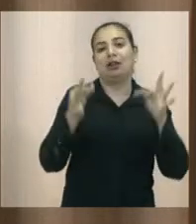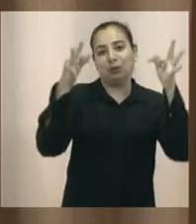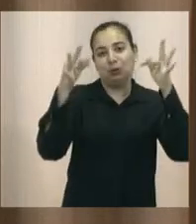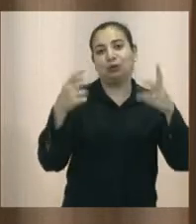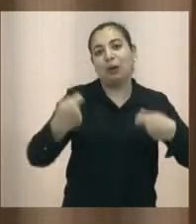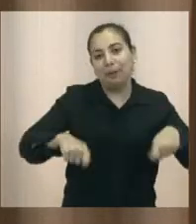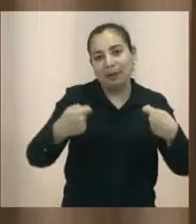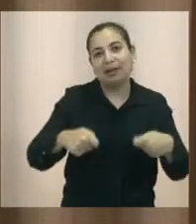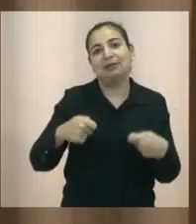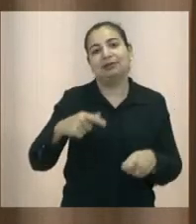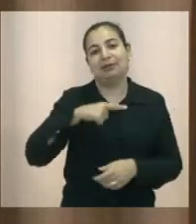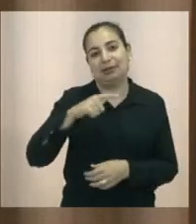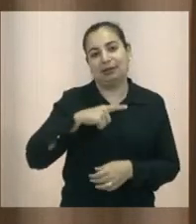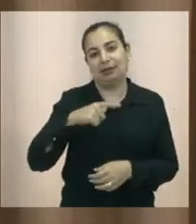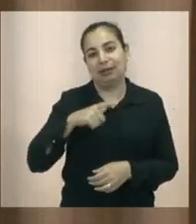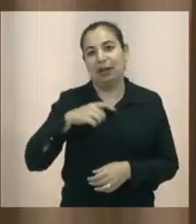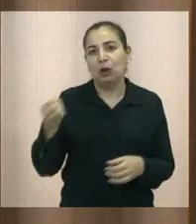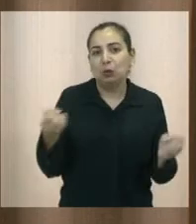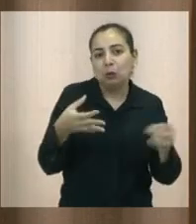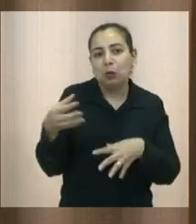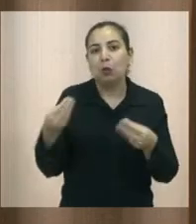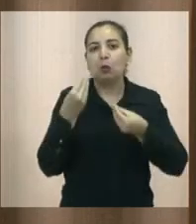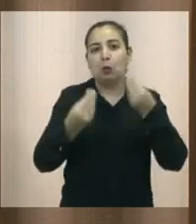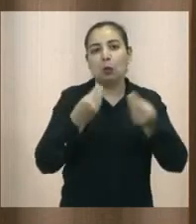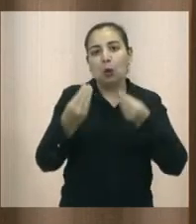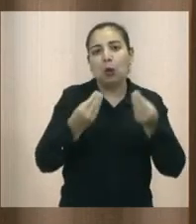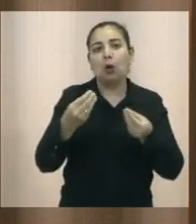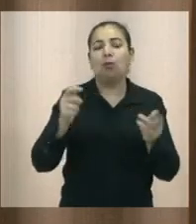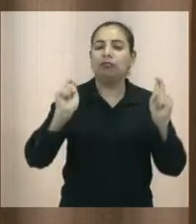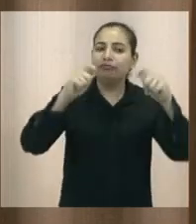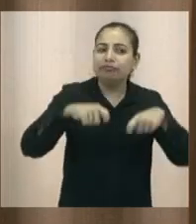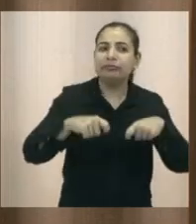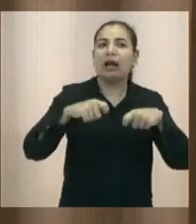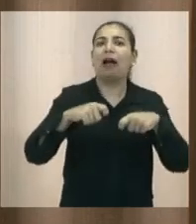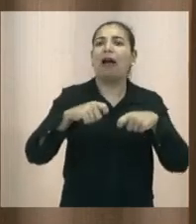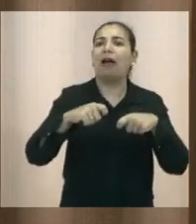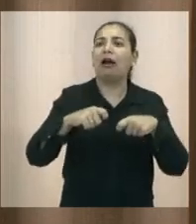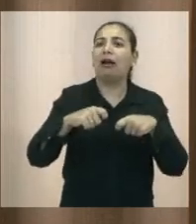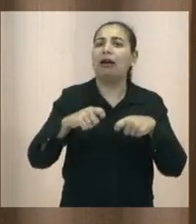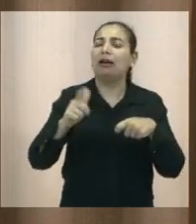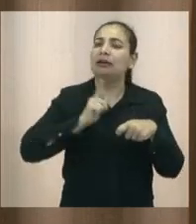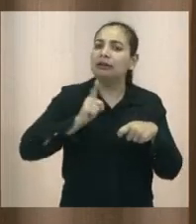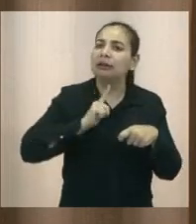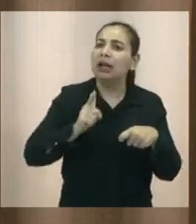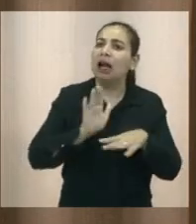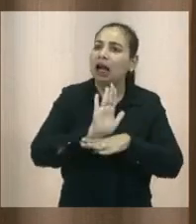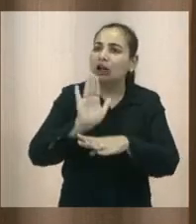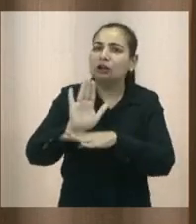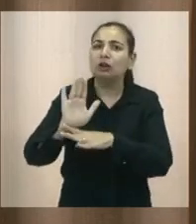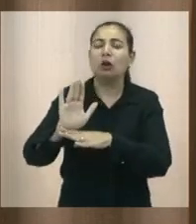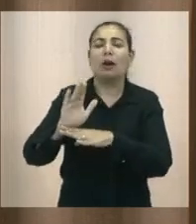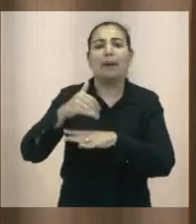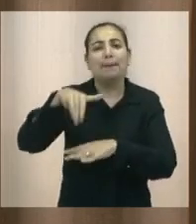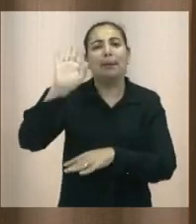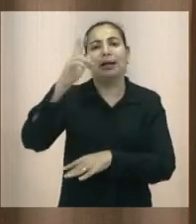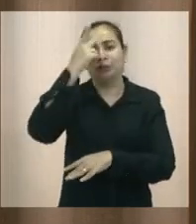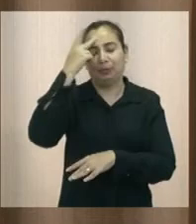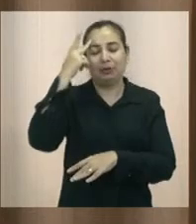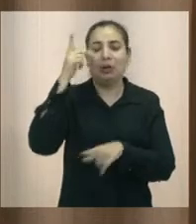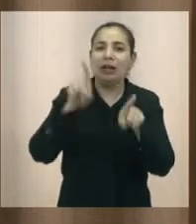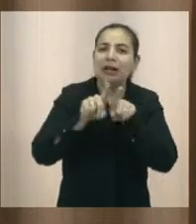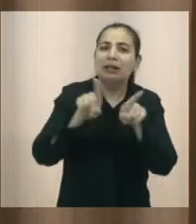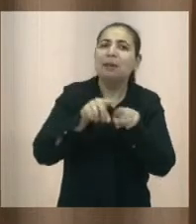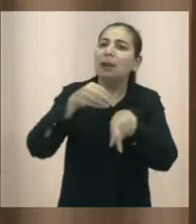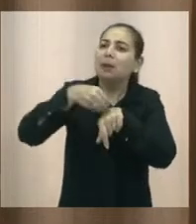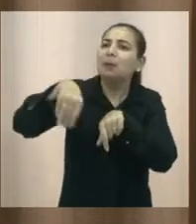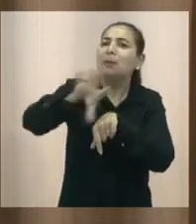que é a gente expandir mais o serviço da Defensoria, que ele chegue, o conhecimento, que cada pessoa tenha o conhecimento do que significa